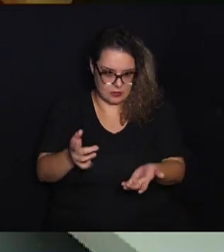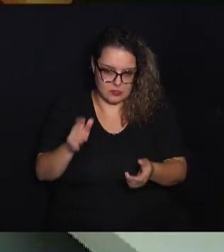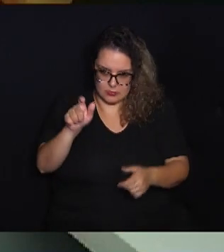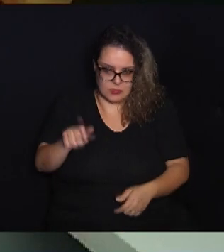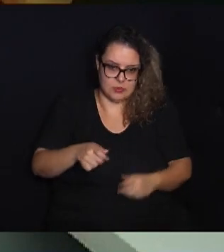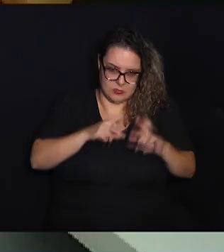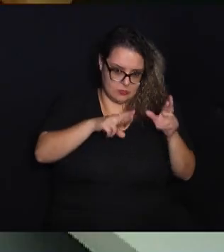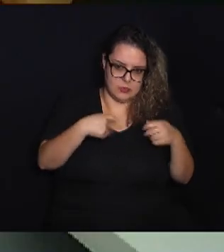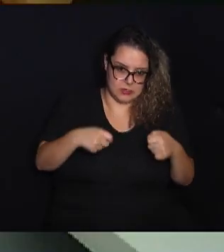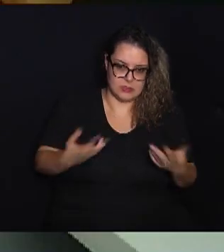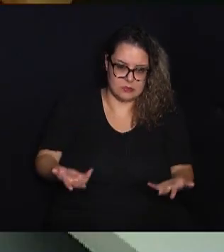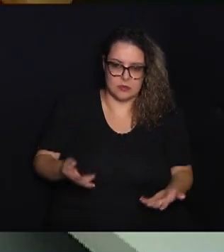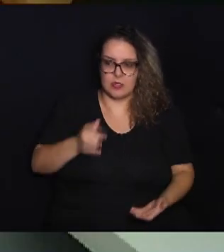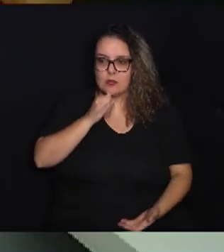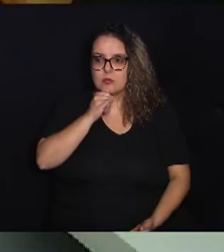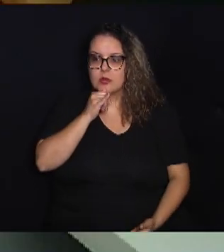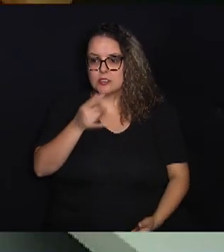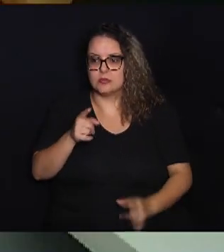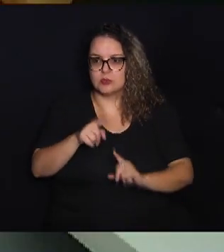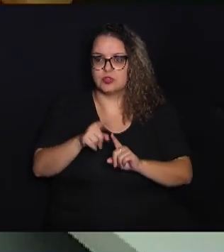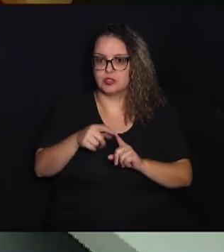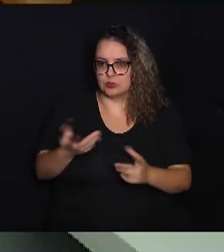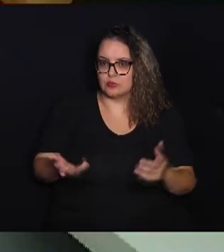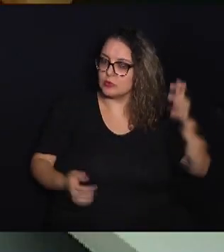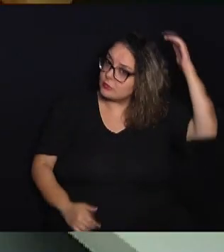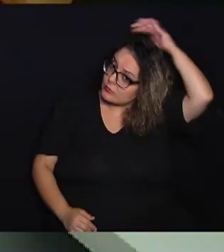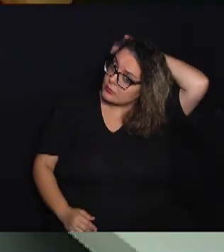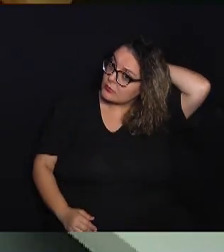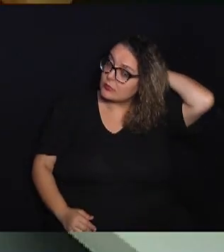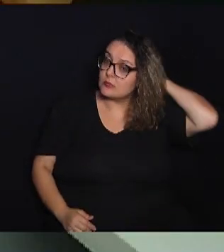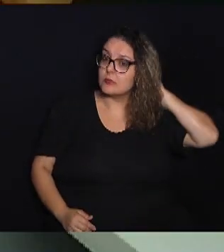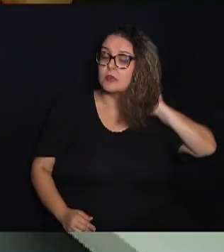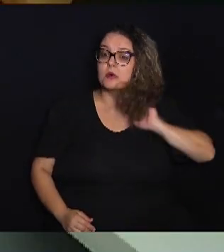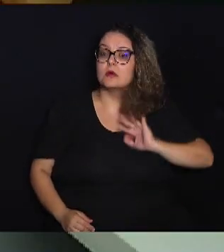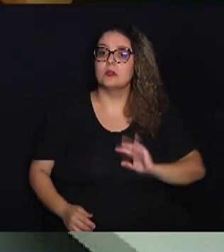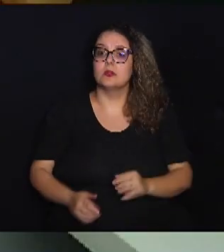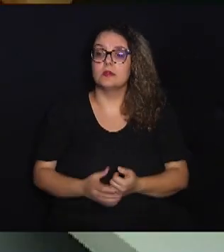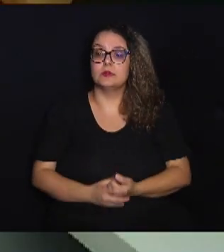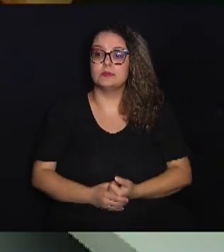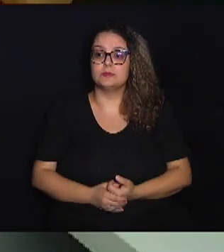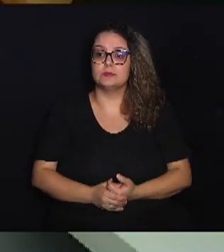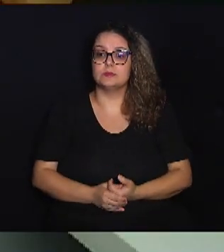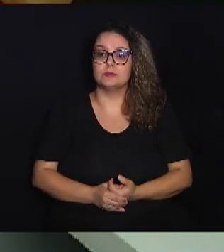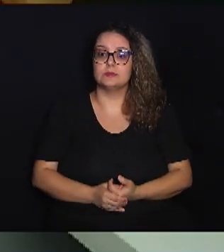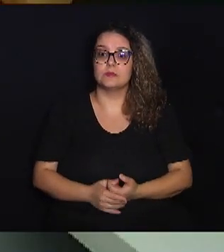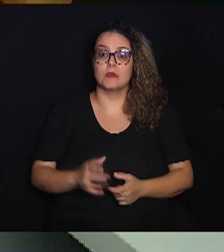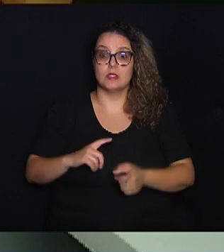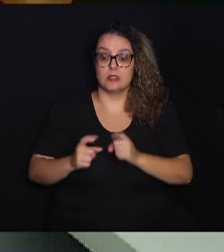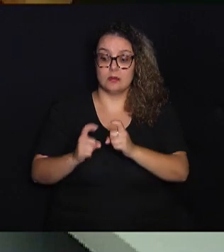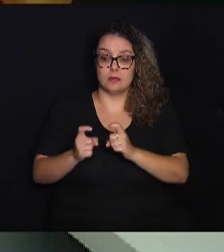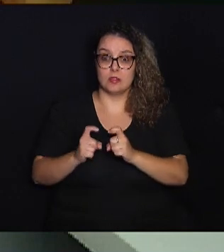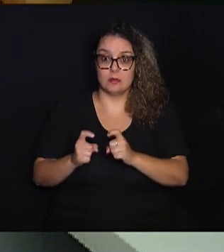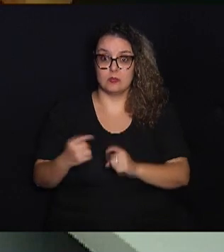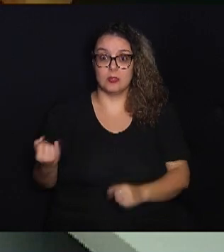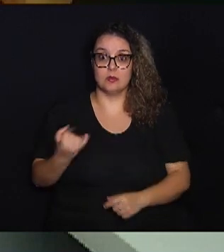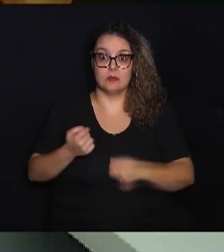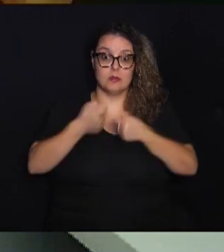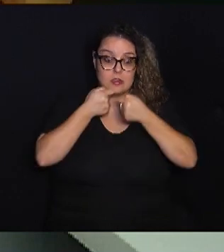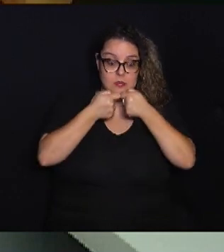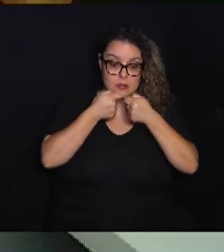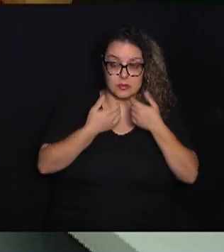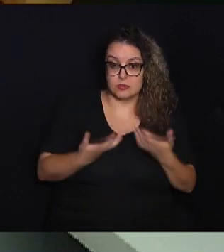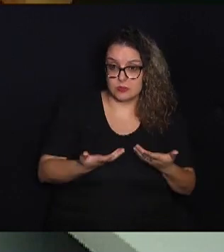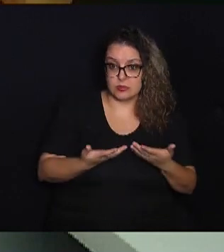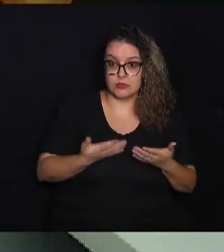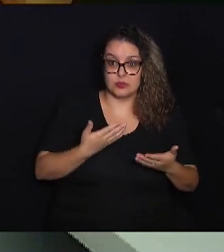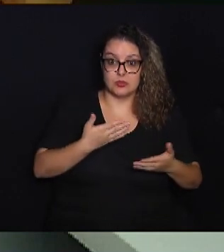por exemplo, dá um exemplo típico, né? Você tem uma reunião importante, uma entrevista de emprego,